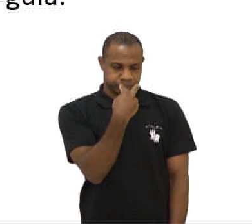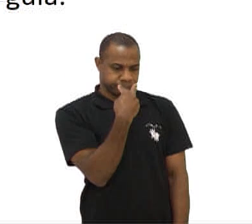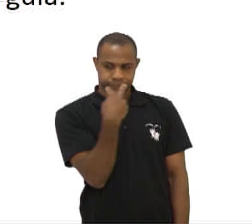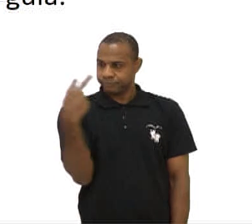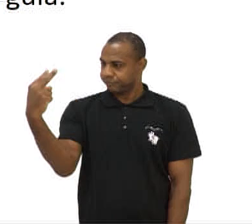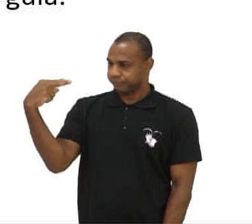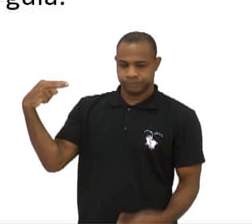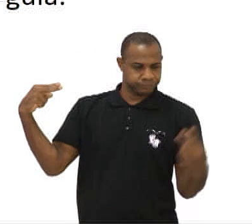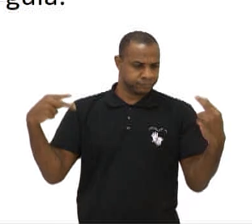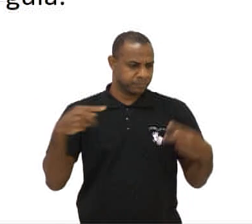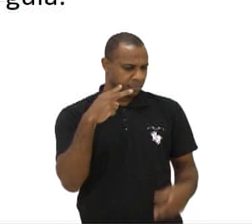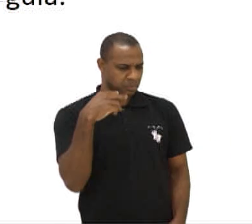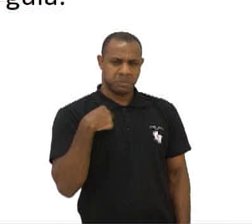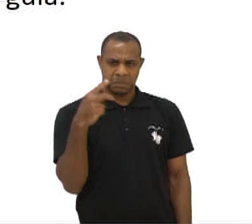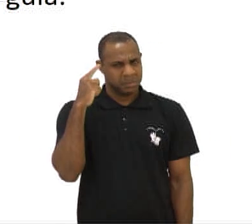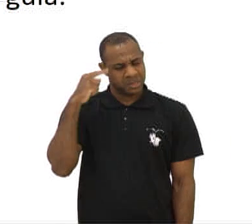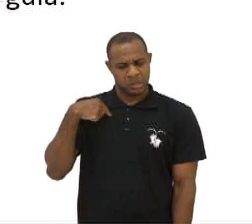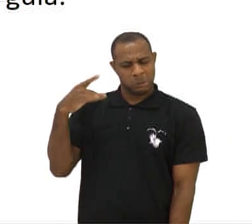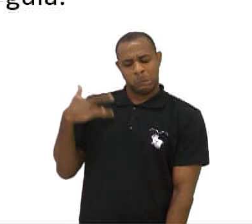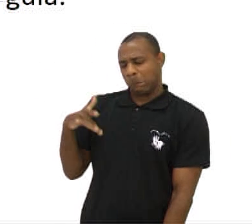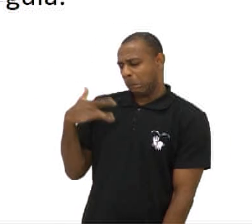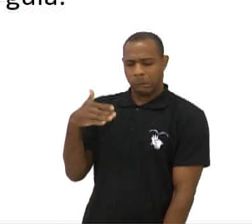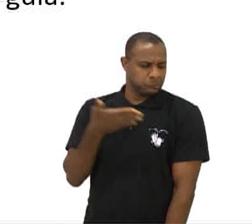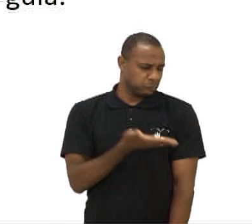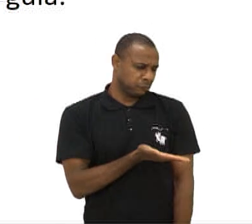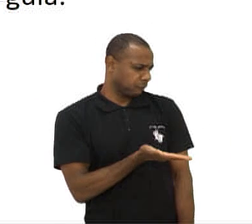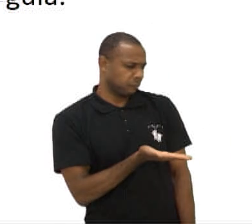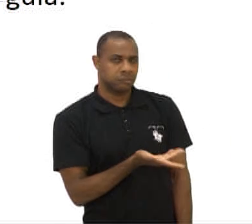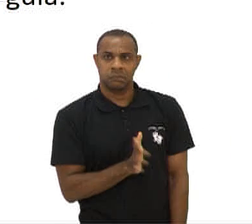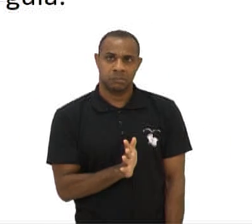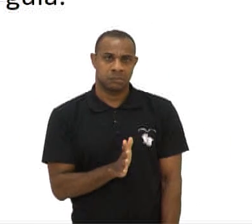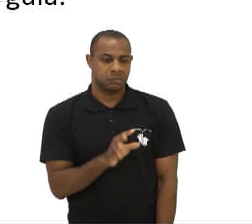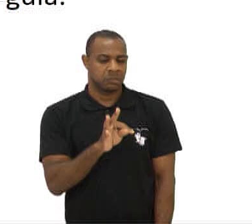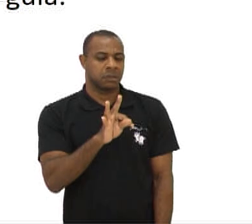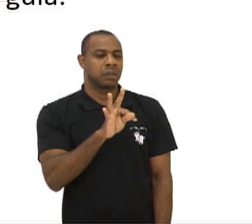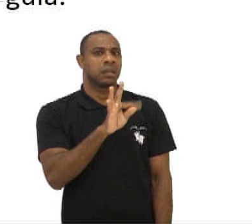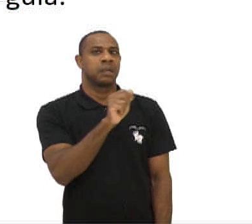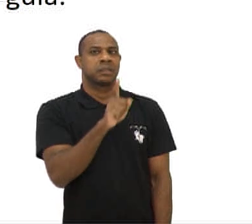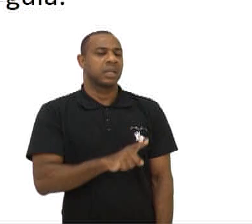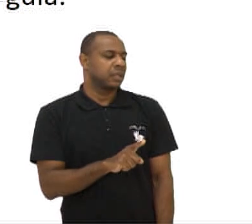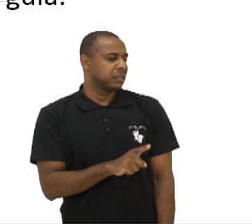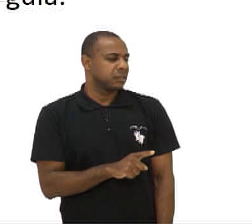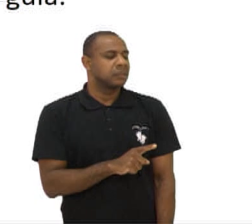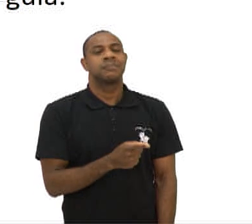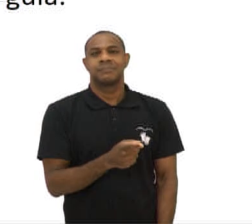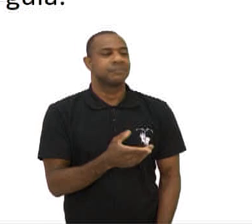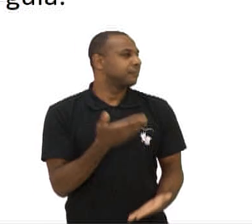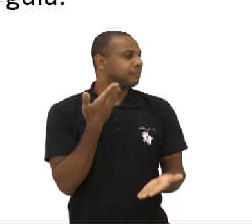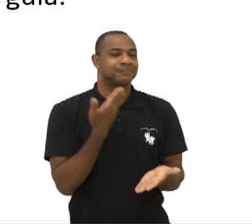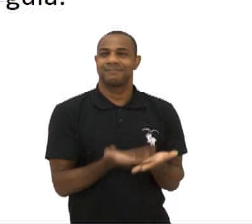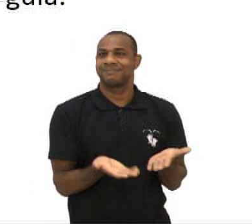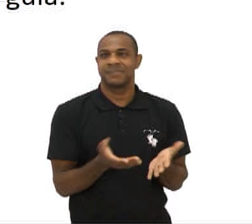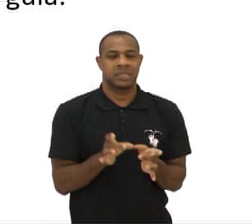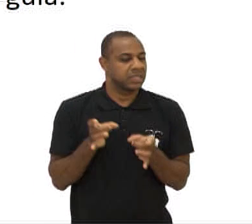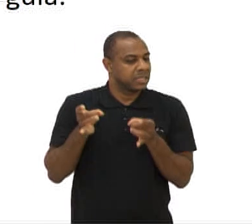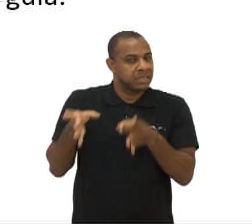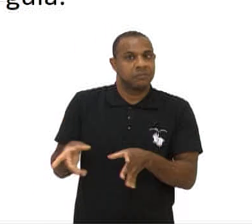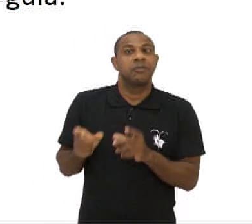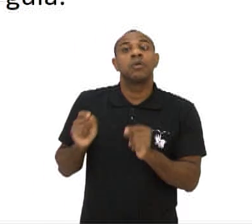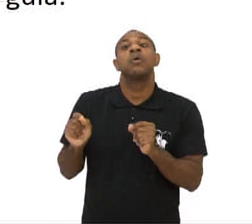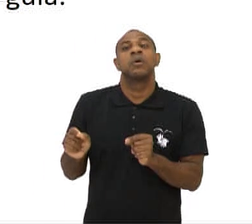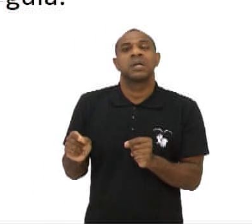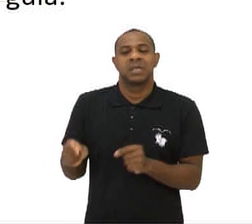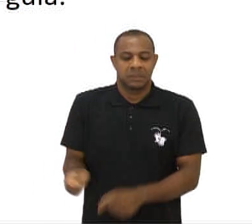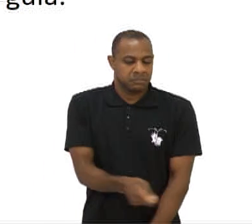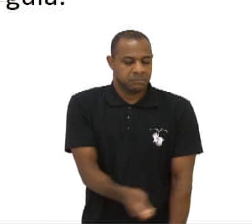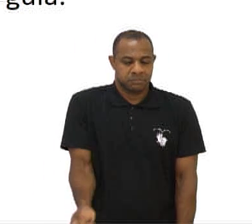eu fosse uma coitadinha. Há uma década, Thaís se livrou do peso emocional da bengala e adotou